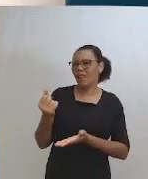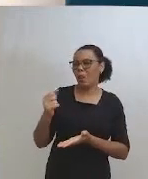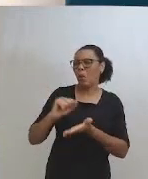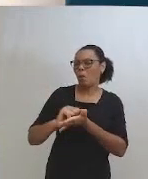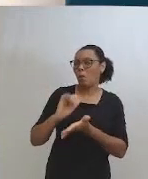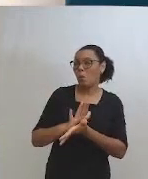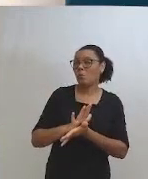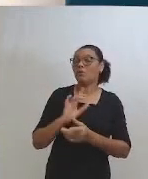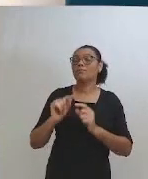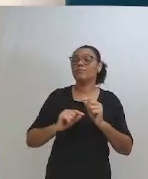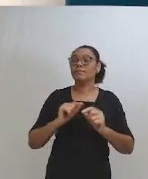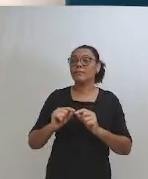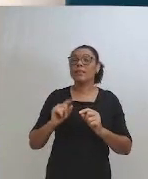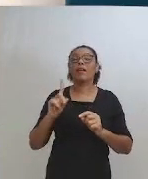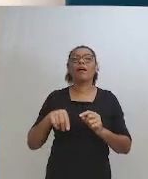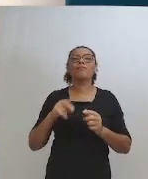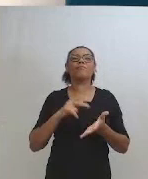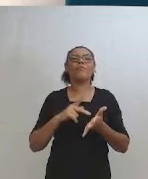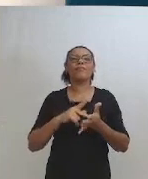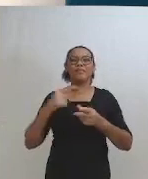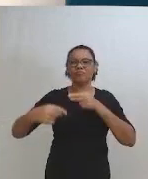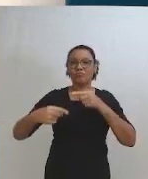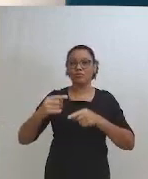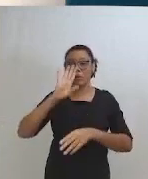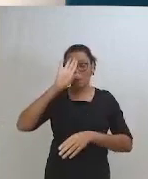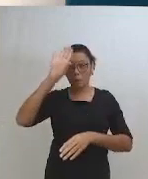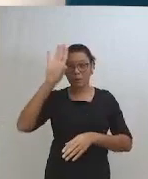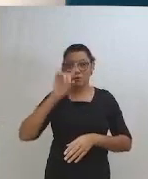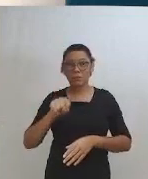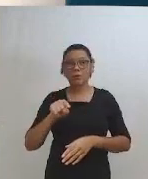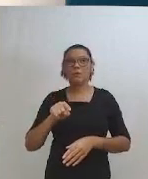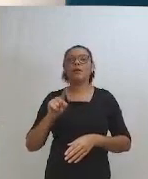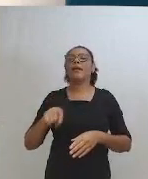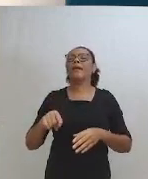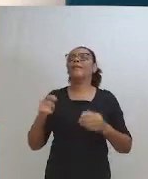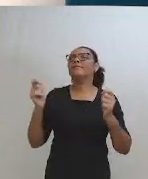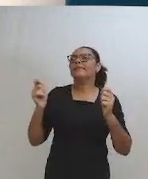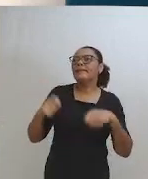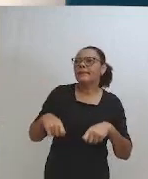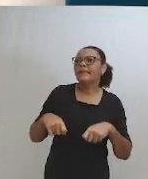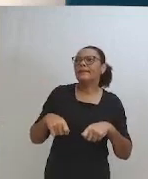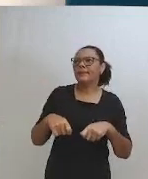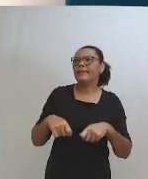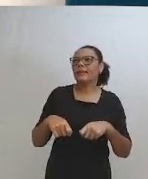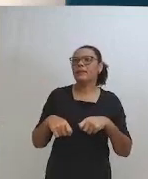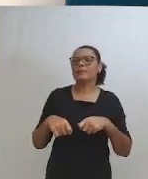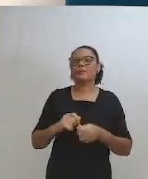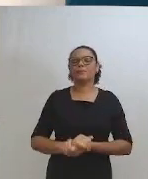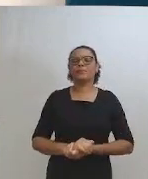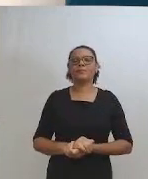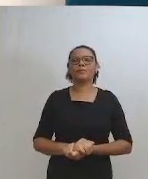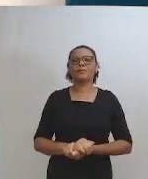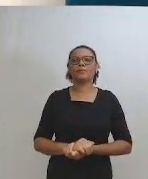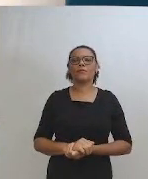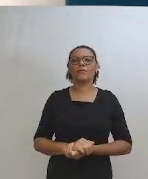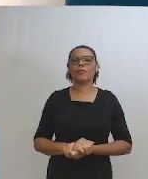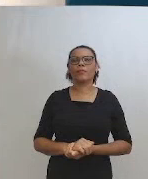discussão central é na possibilidade da aplicação de astrente em